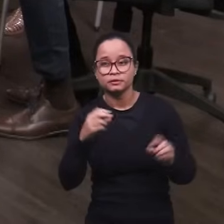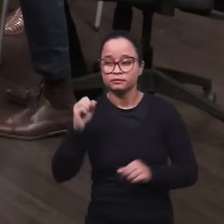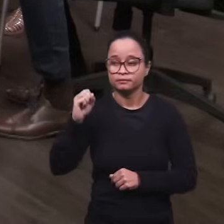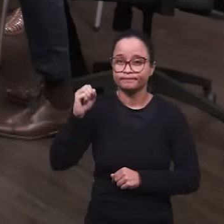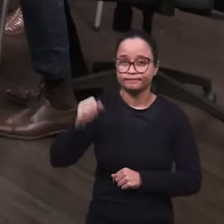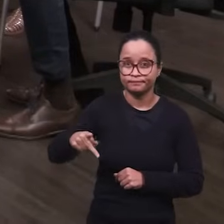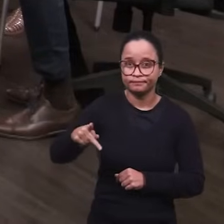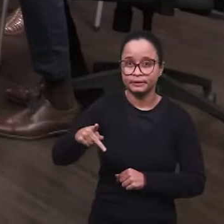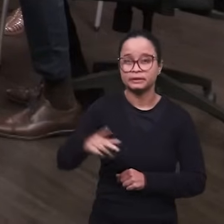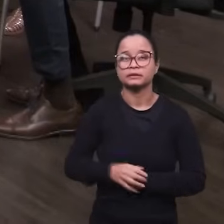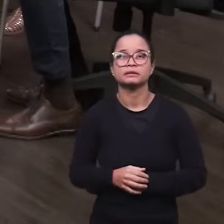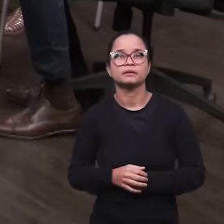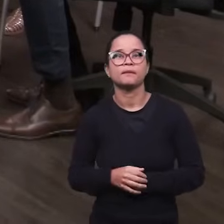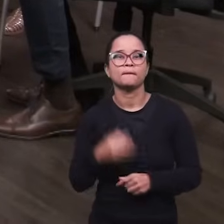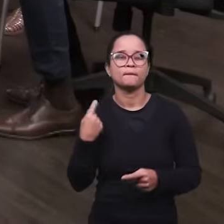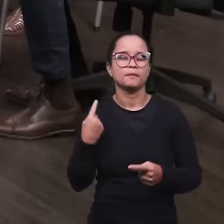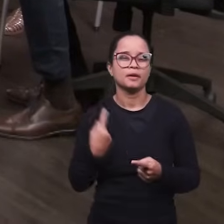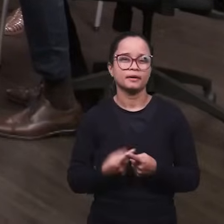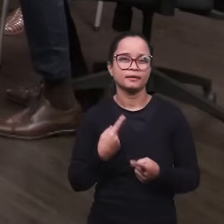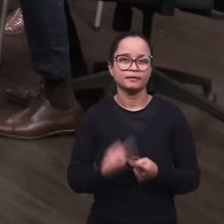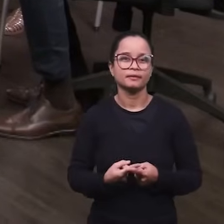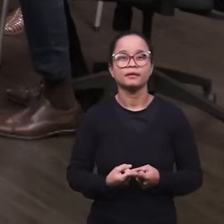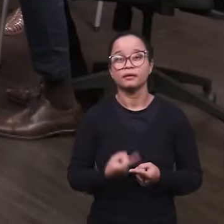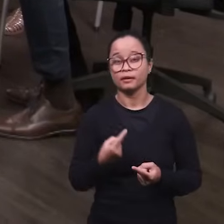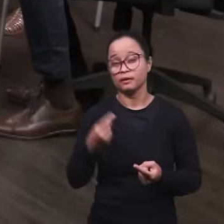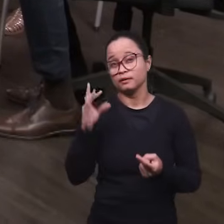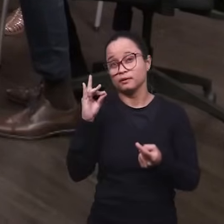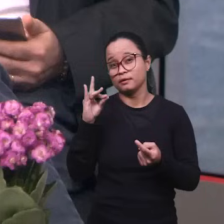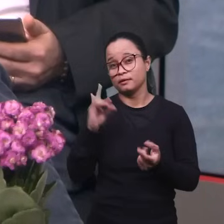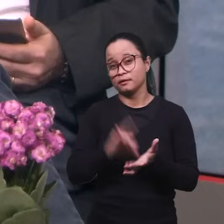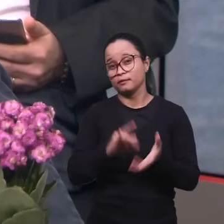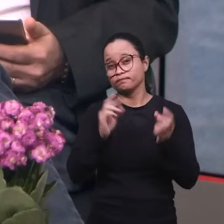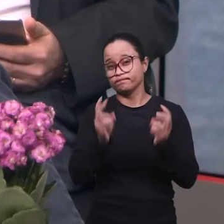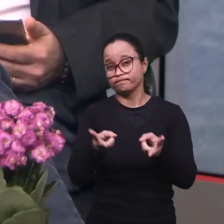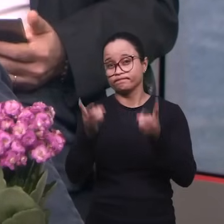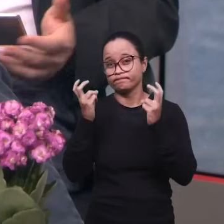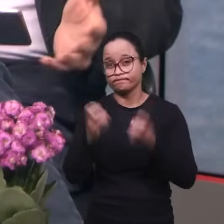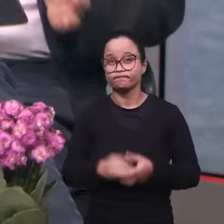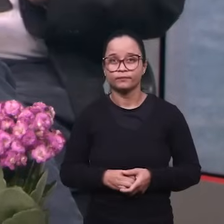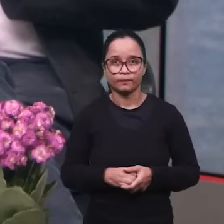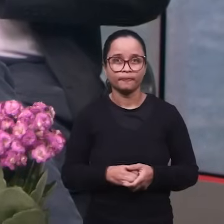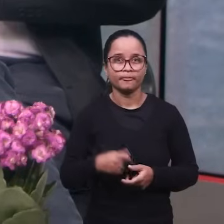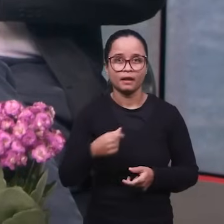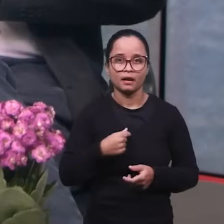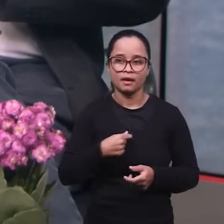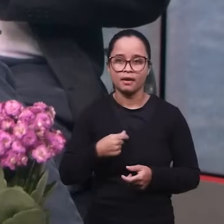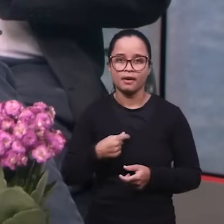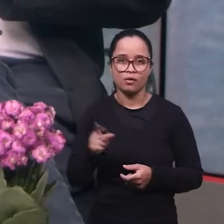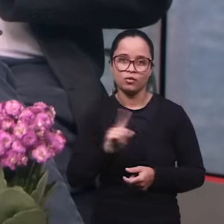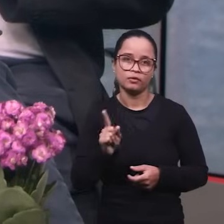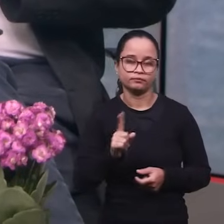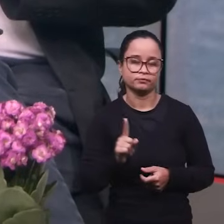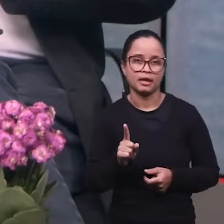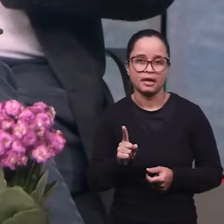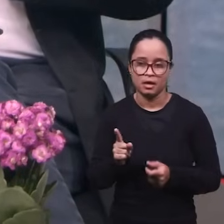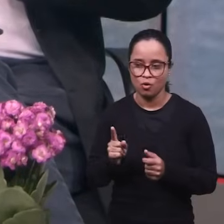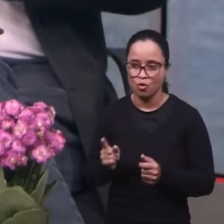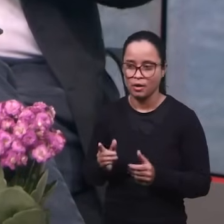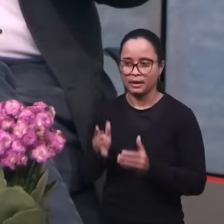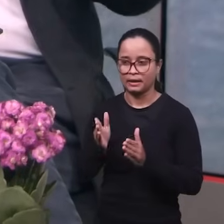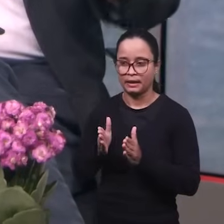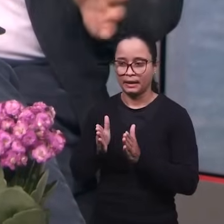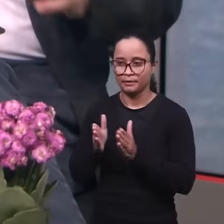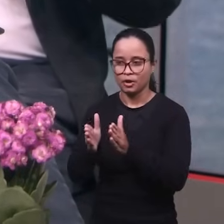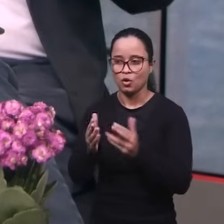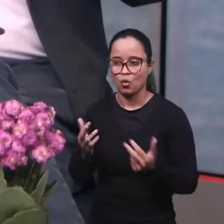da aposentadoria em função dessa realidade. Eu não fui por esse caminho, né? Eu fui